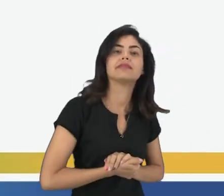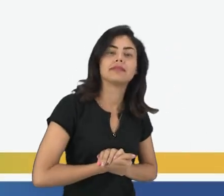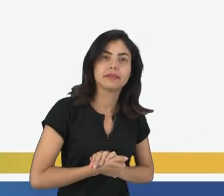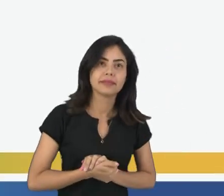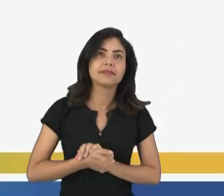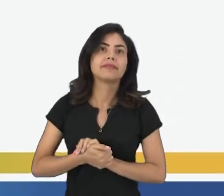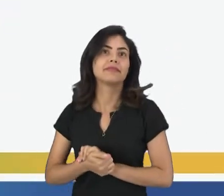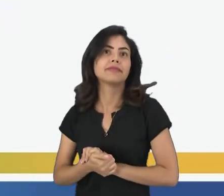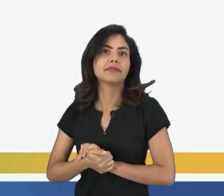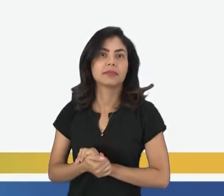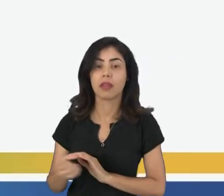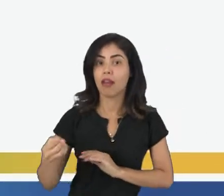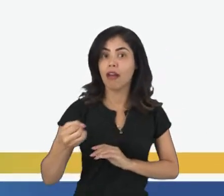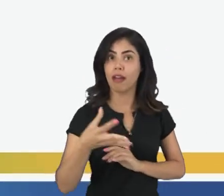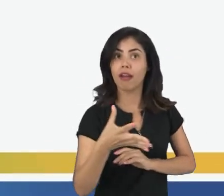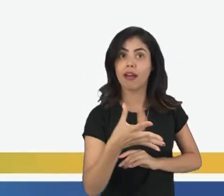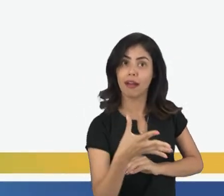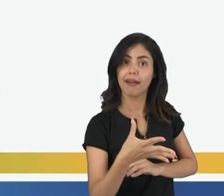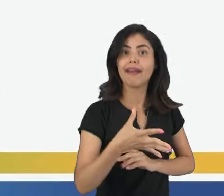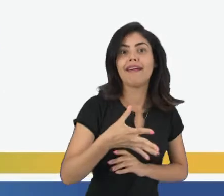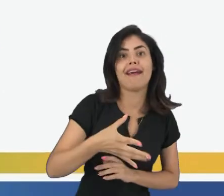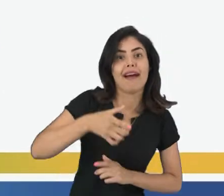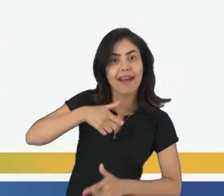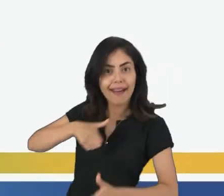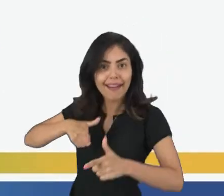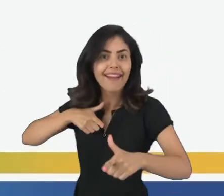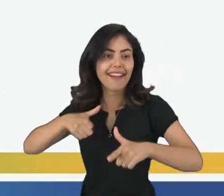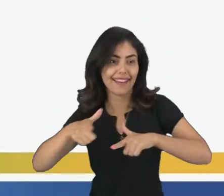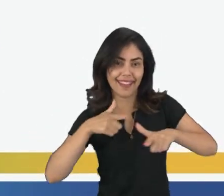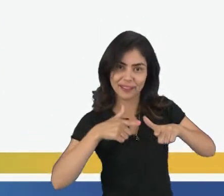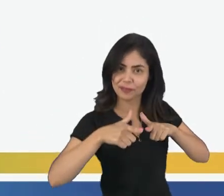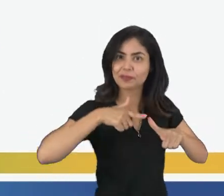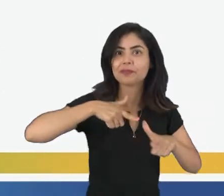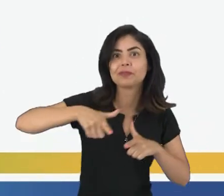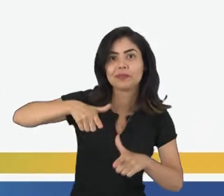a estes novos trabalhos